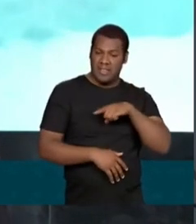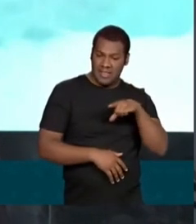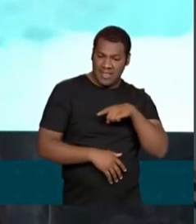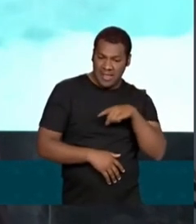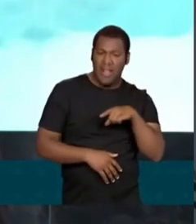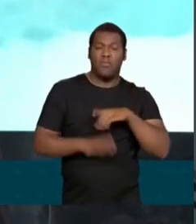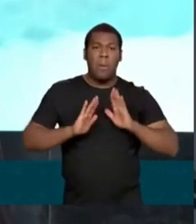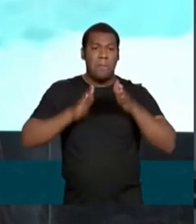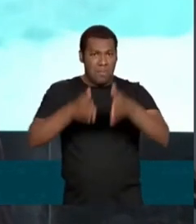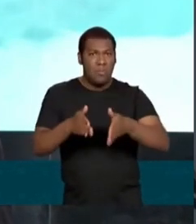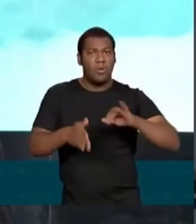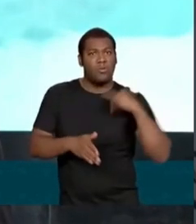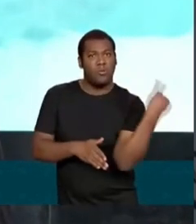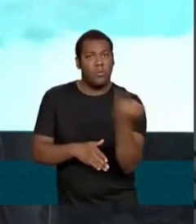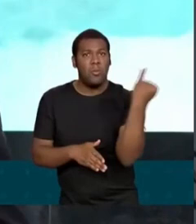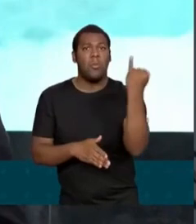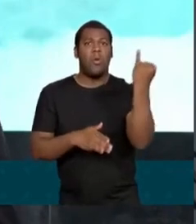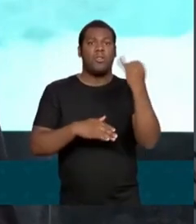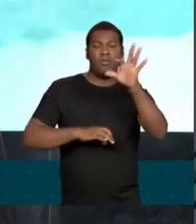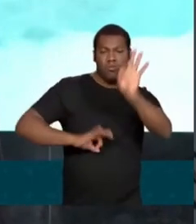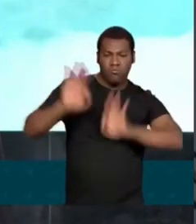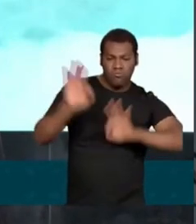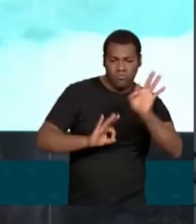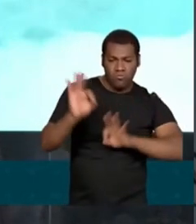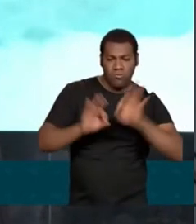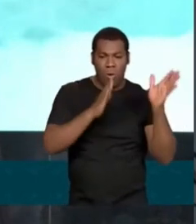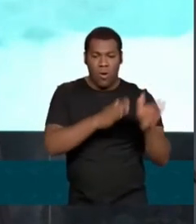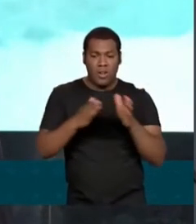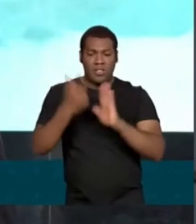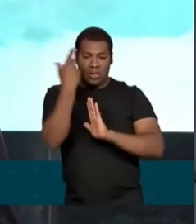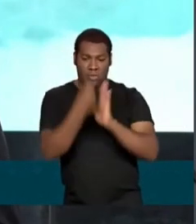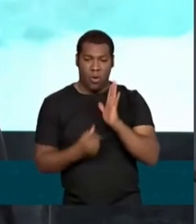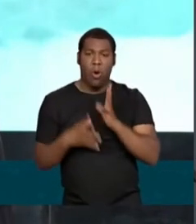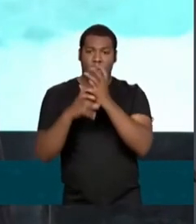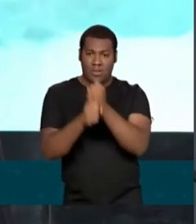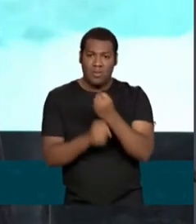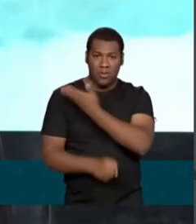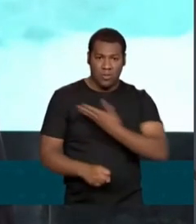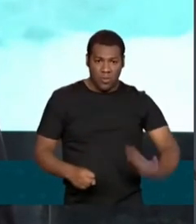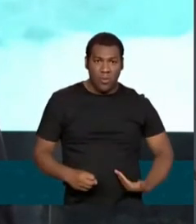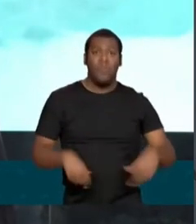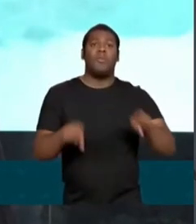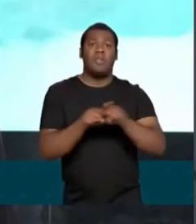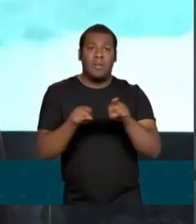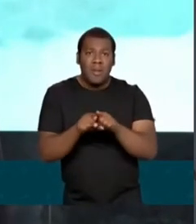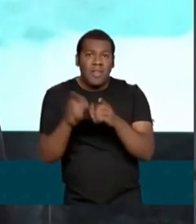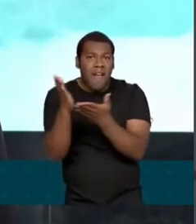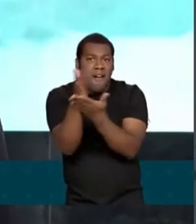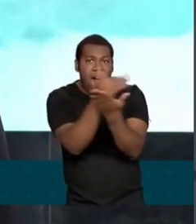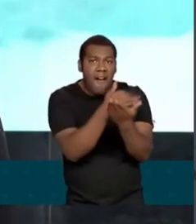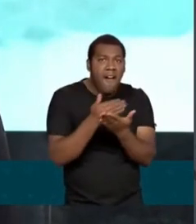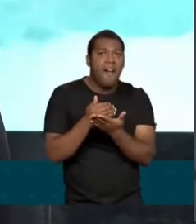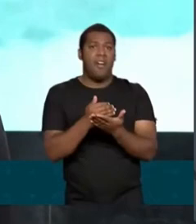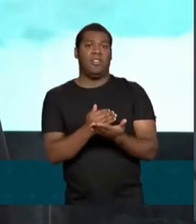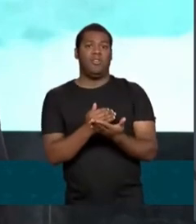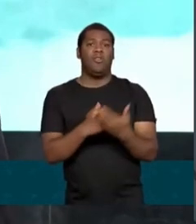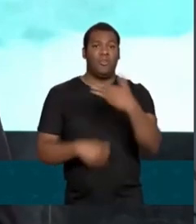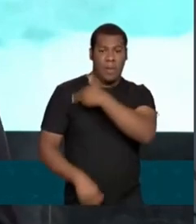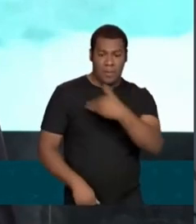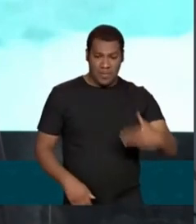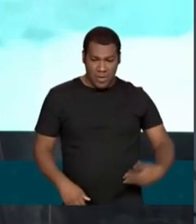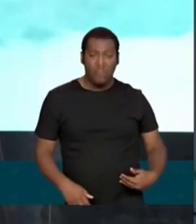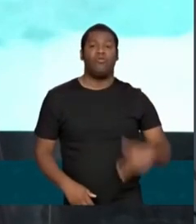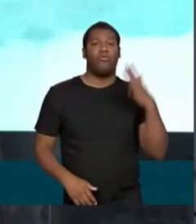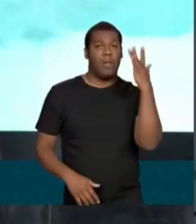pacote muito importante de organização do orçamento público de aumento da arrecadação feito pelo Ministro